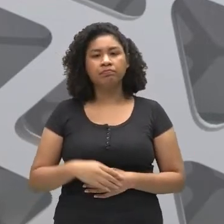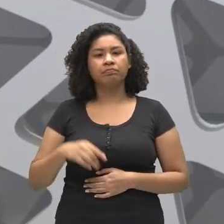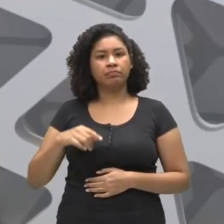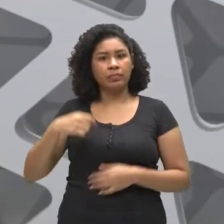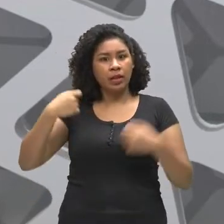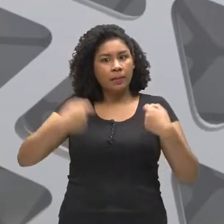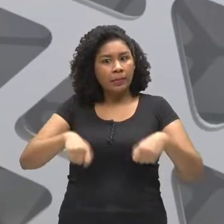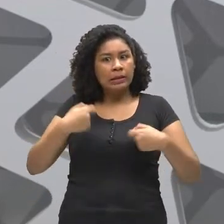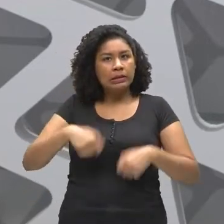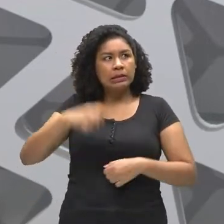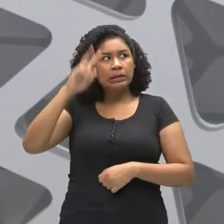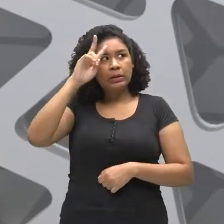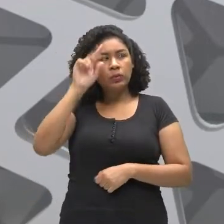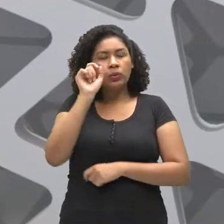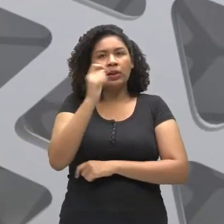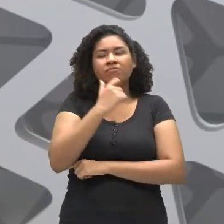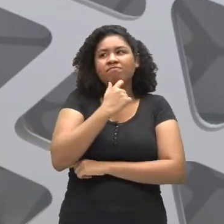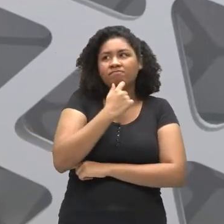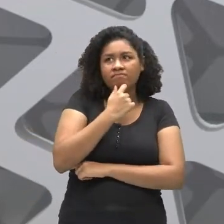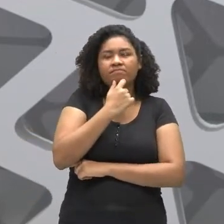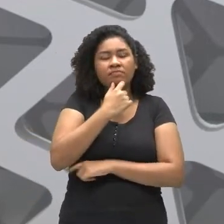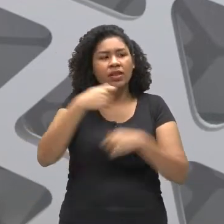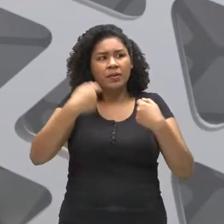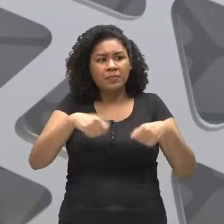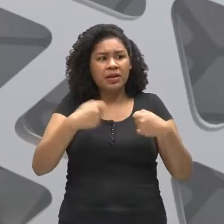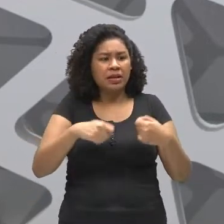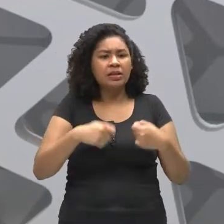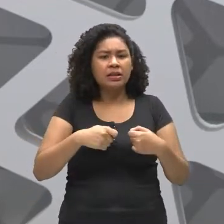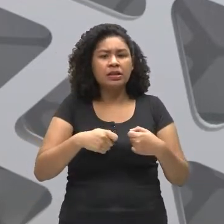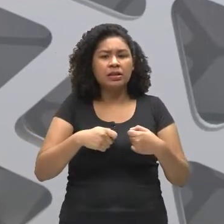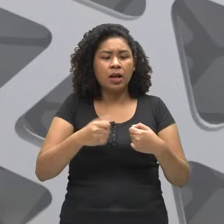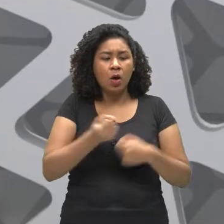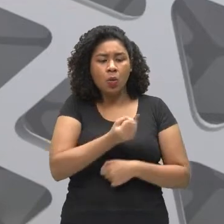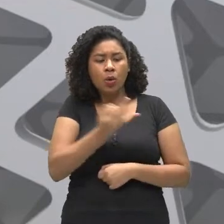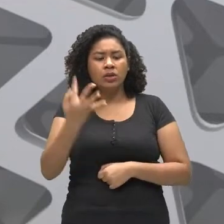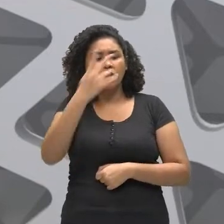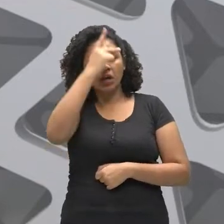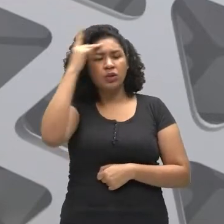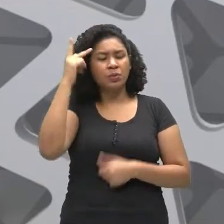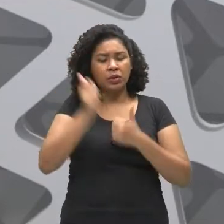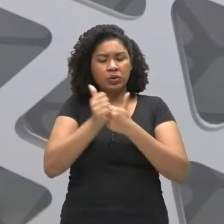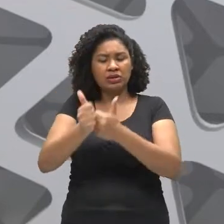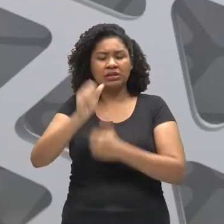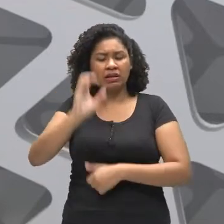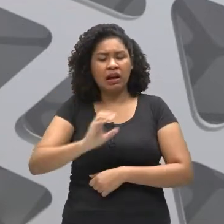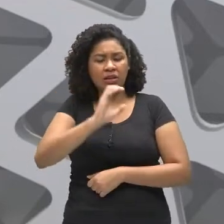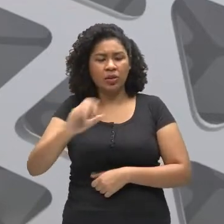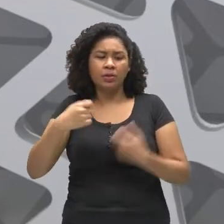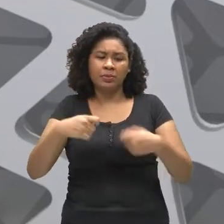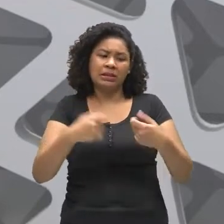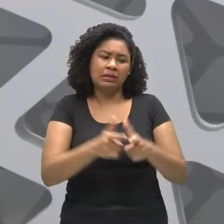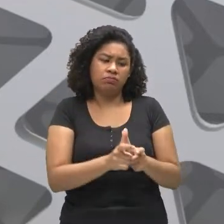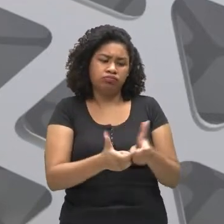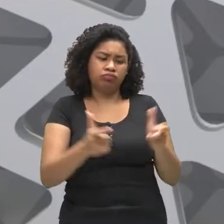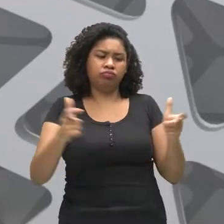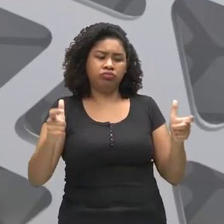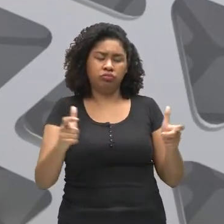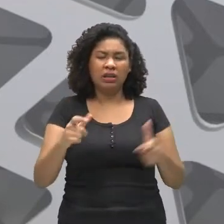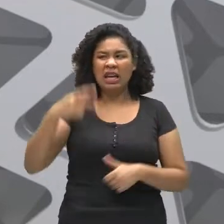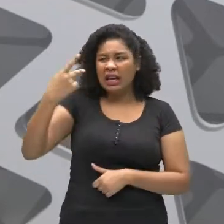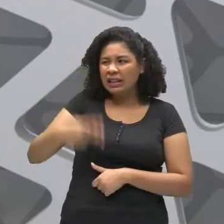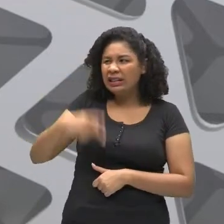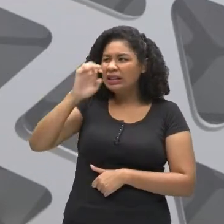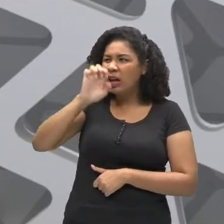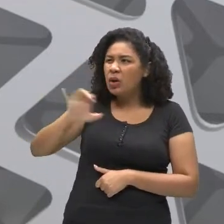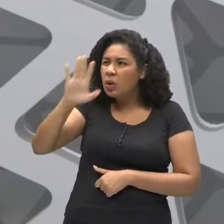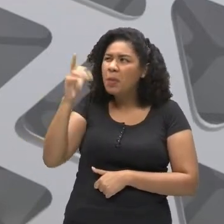do maior número de católicos possíveis. E se nós não conseguirmos essas pessoas aqui na Europa, nós vamos aonde